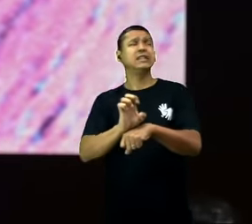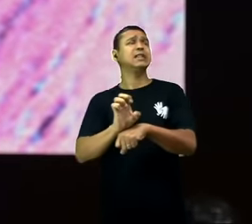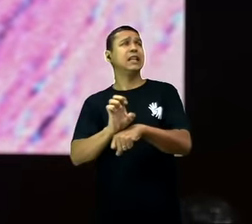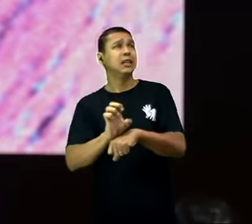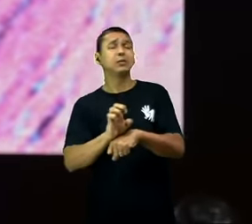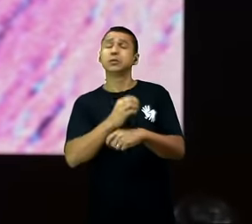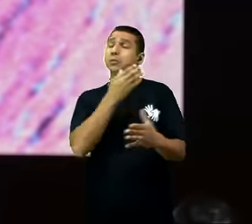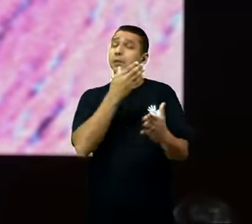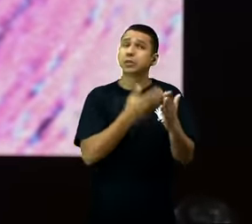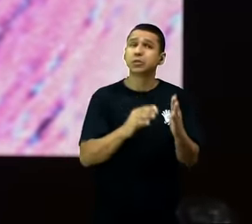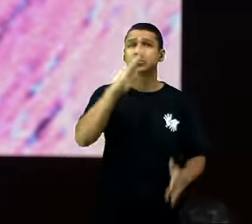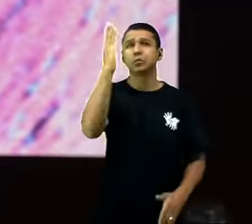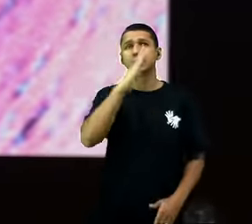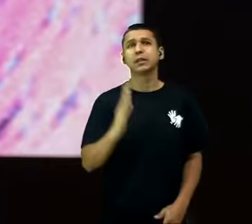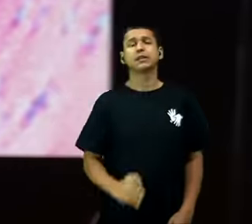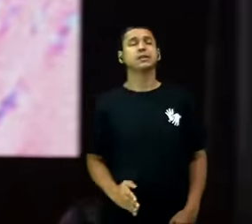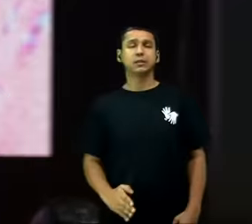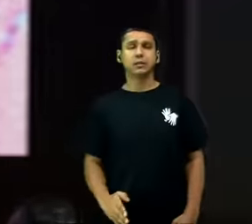Brasil.